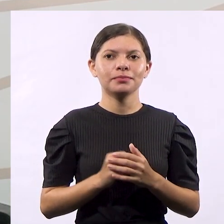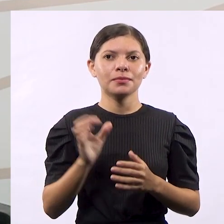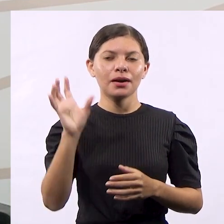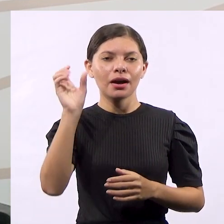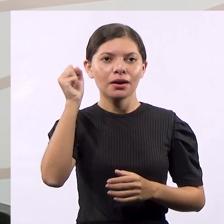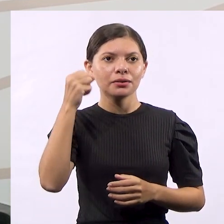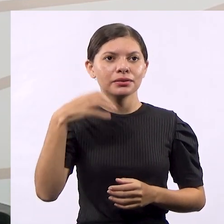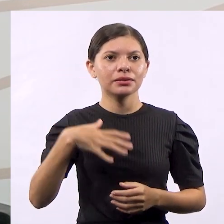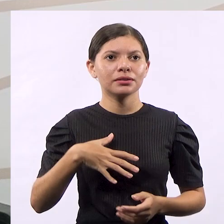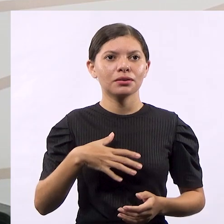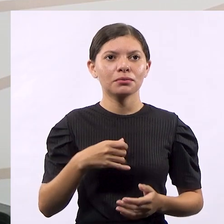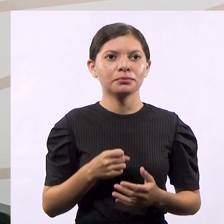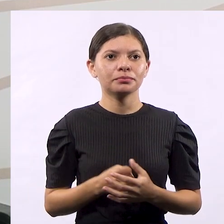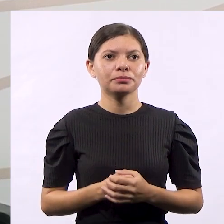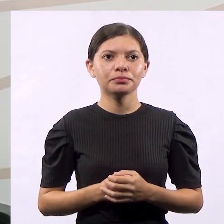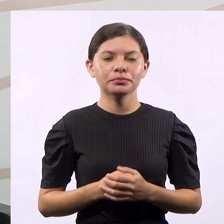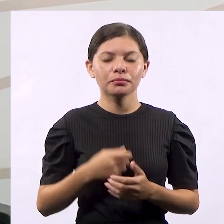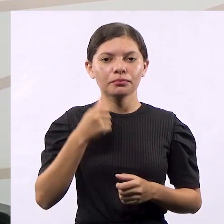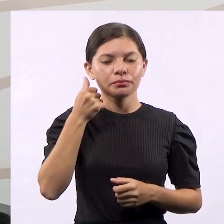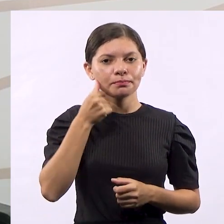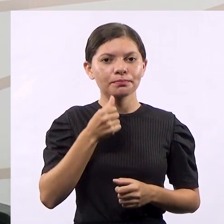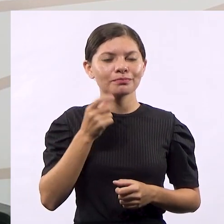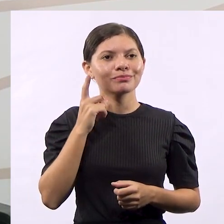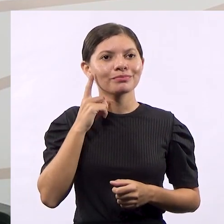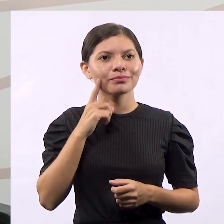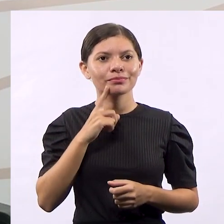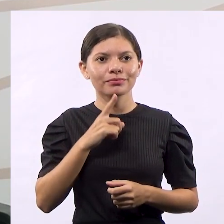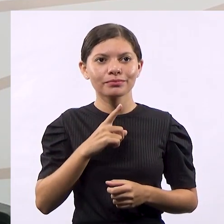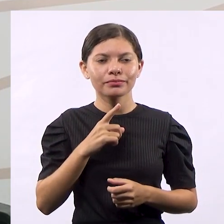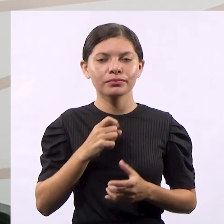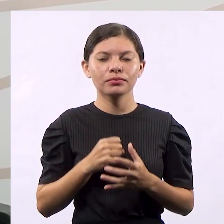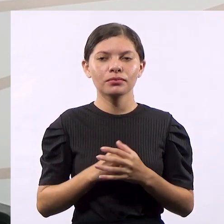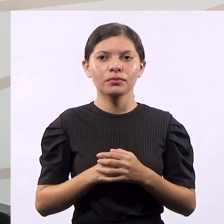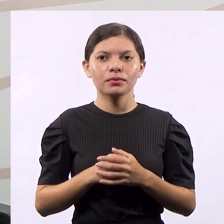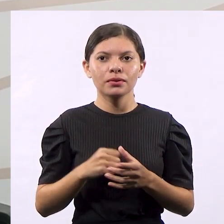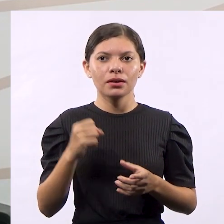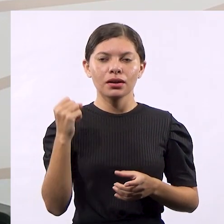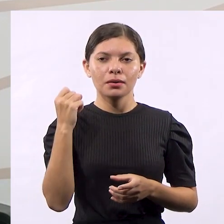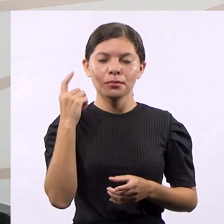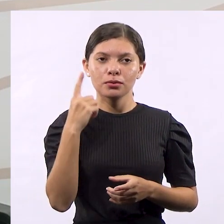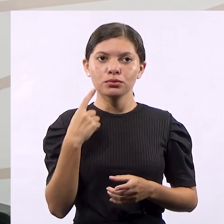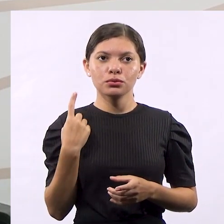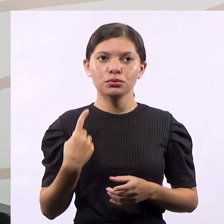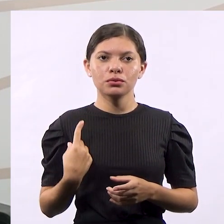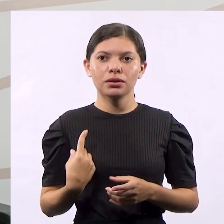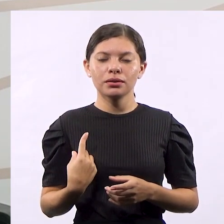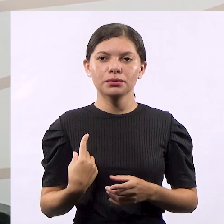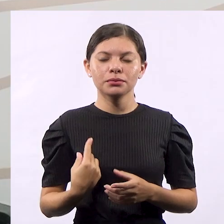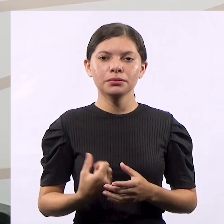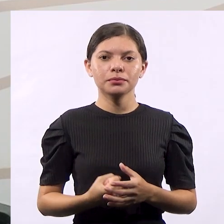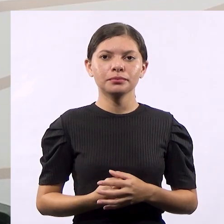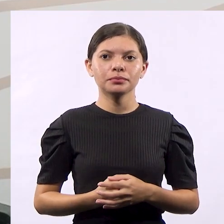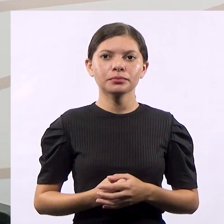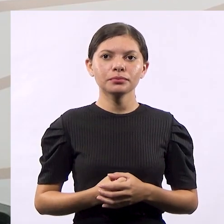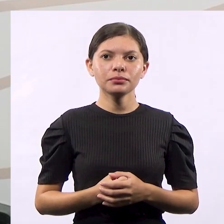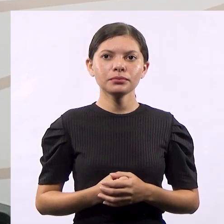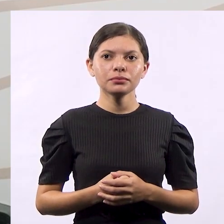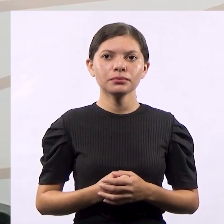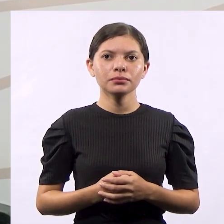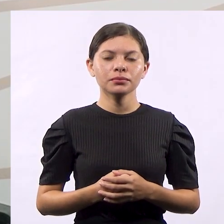minha audiodescrição agora. Eu sou uma mulher parda, tenho os cabelos ondulados, também na altura dos